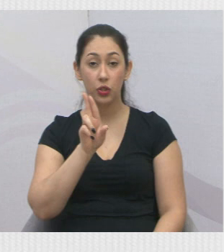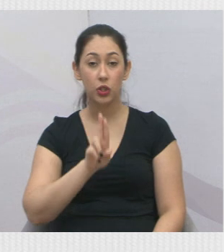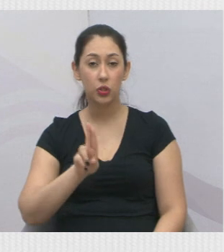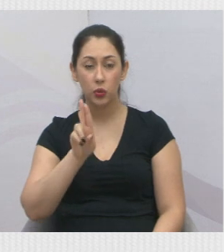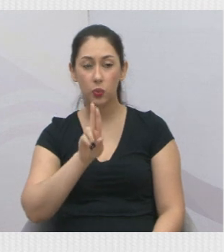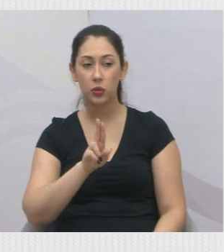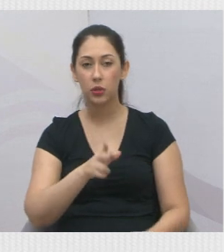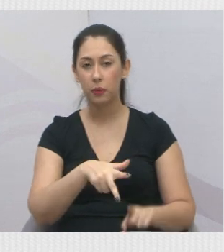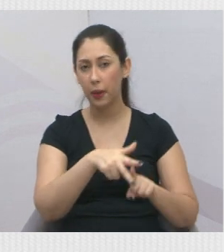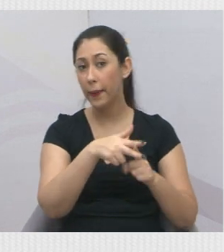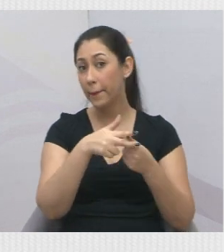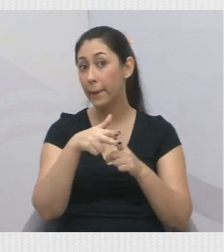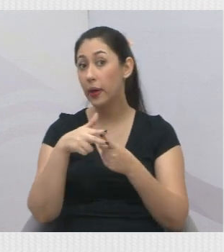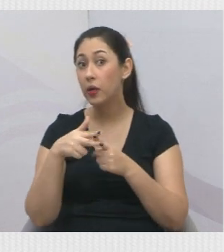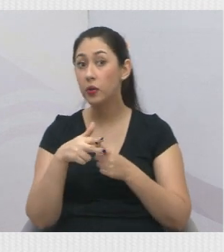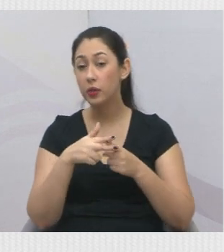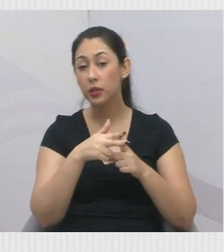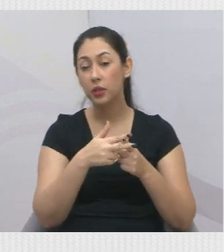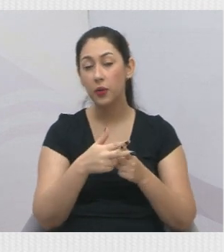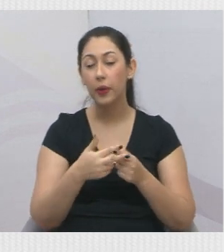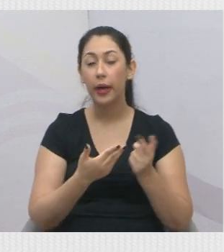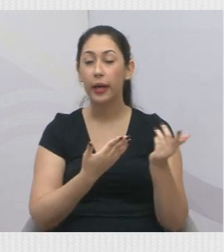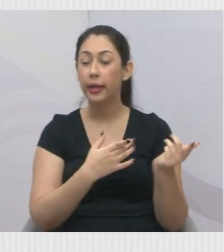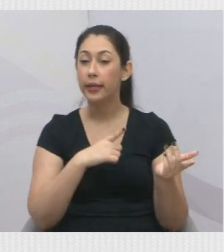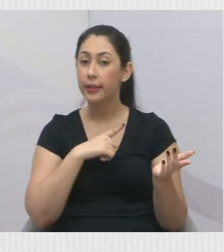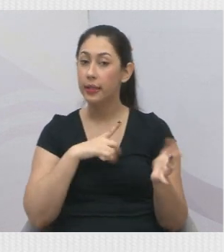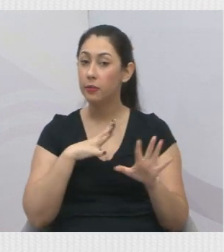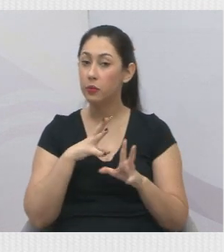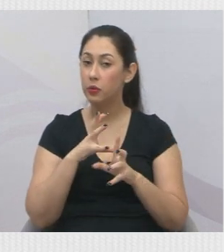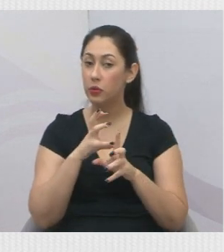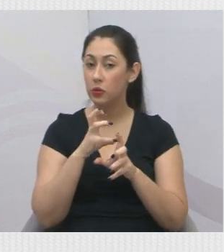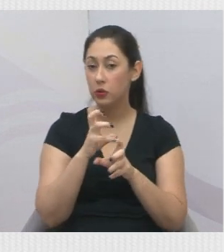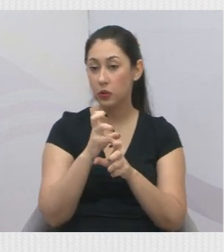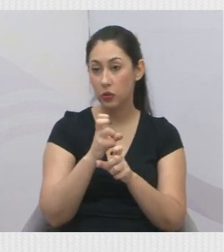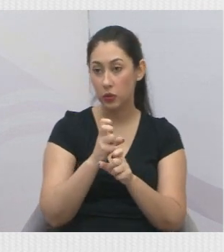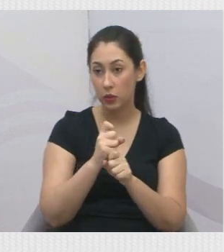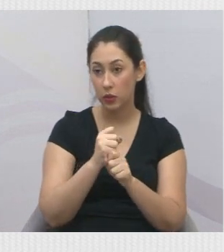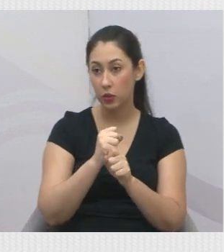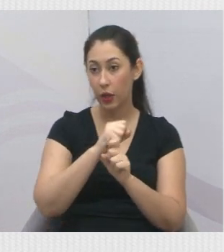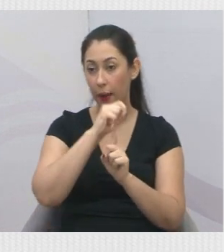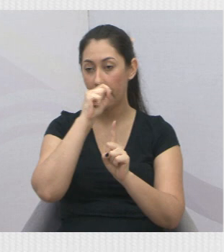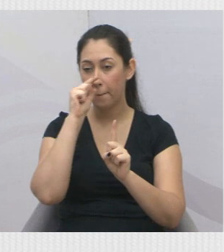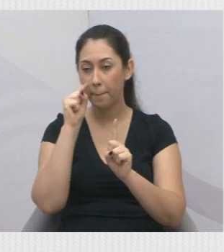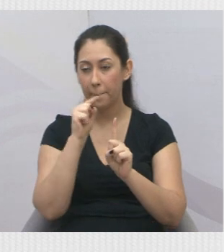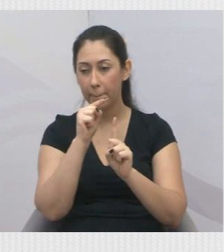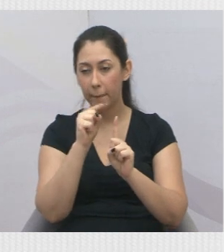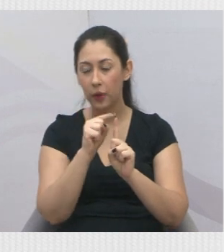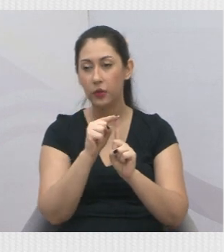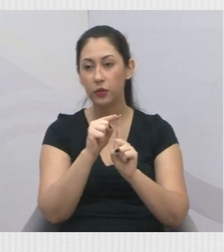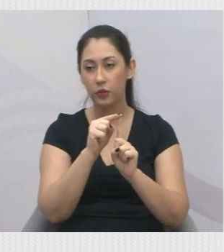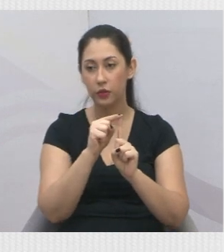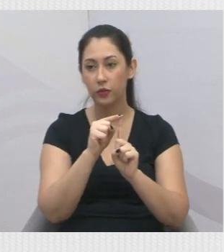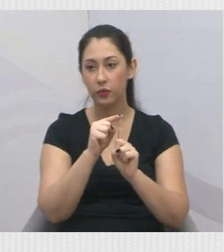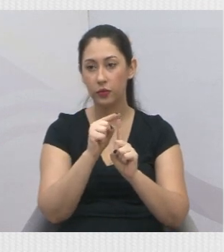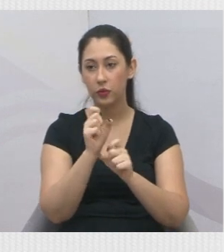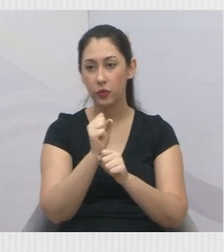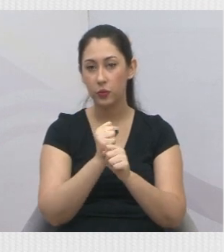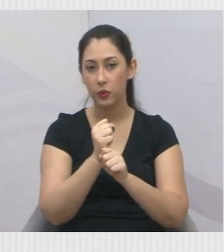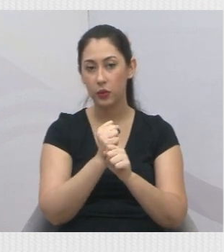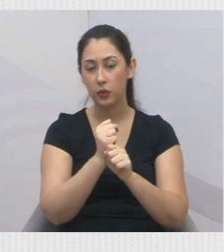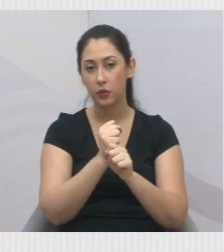cidade. Aqui nós temos o montante da receita corrente, meta anual orçamentária 2021.